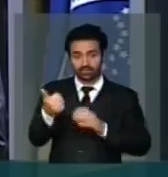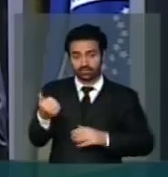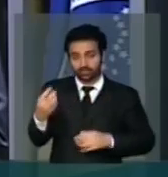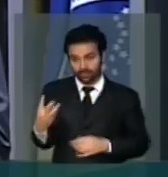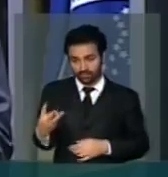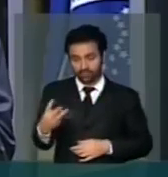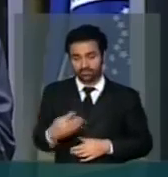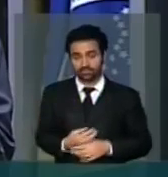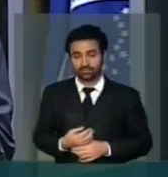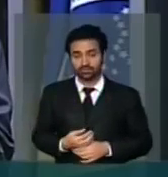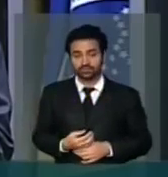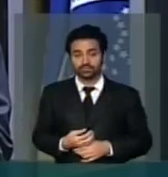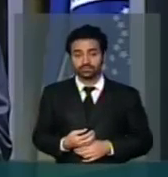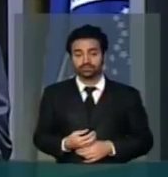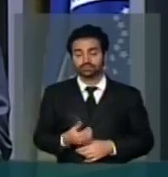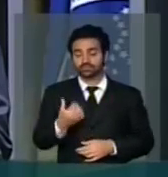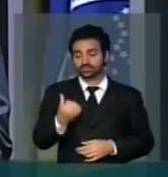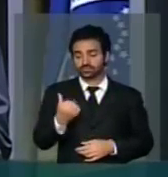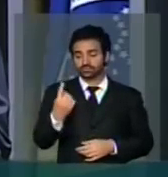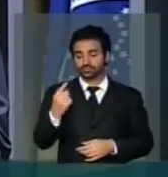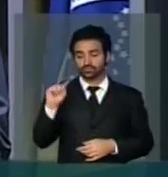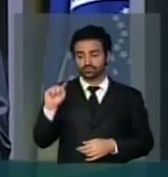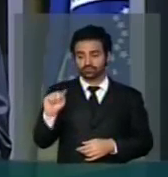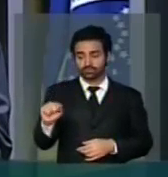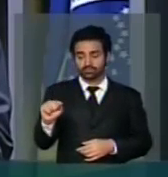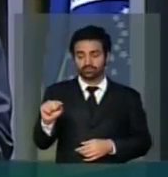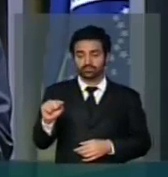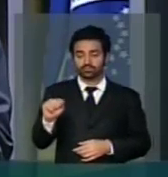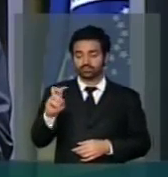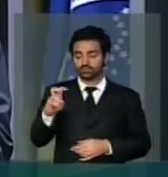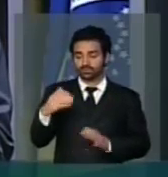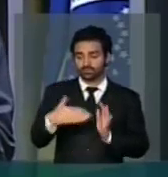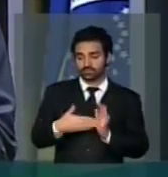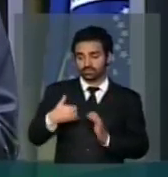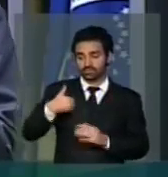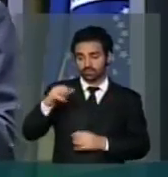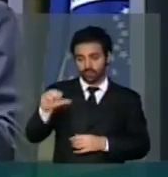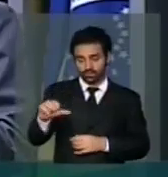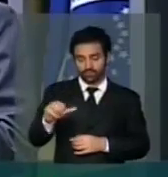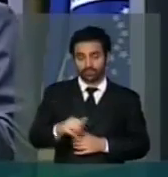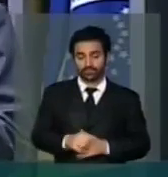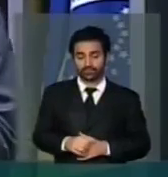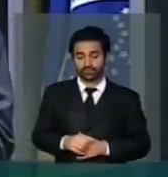13 anos, 61 mil de 5 a 9